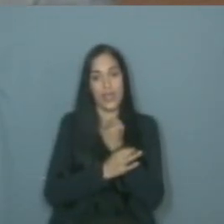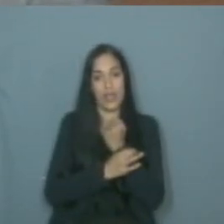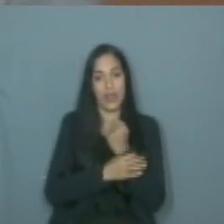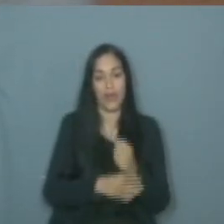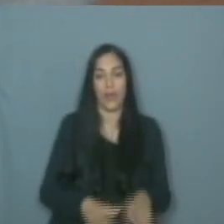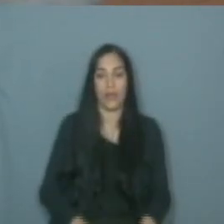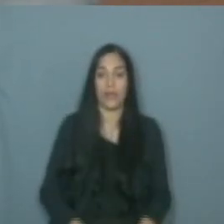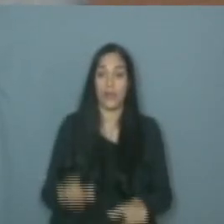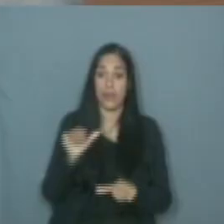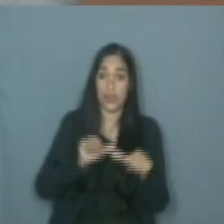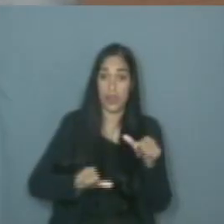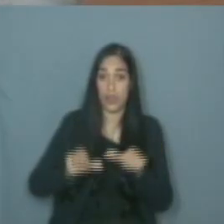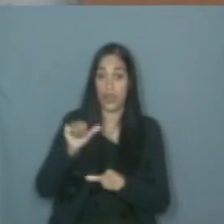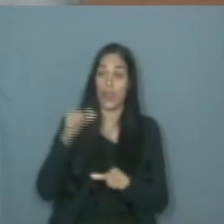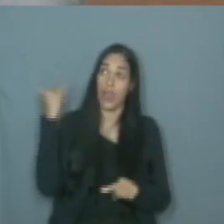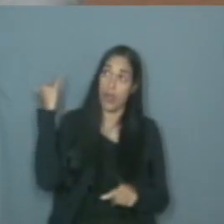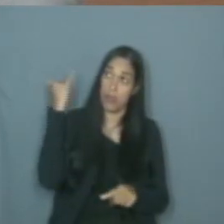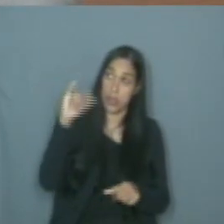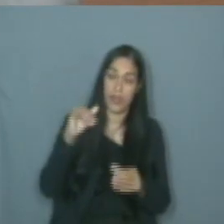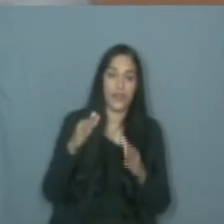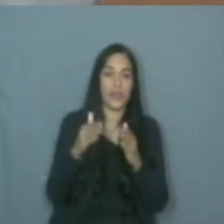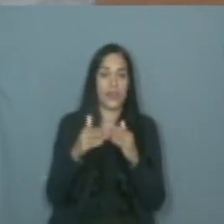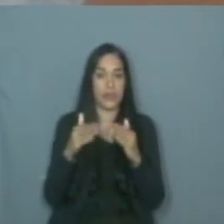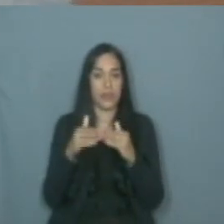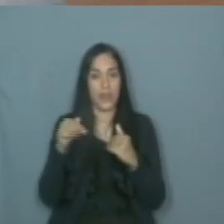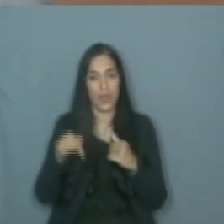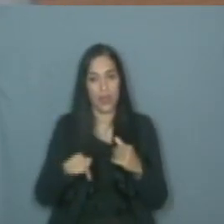E tem que trocar as caixas. A gente já fez esse pedido aqui.